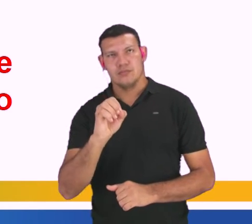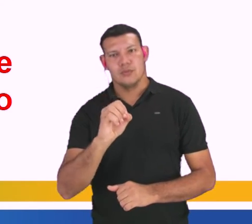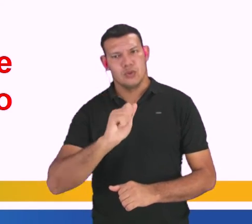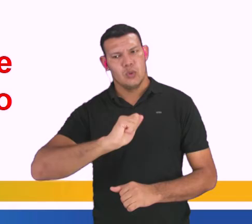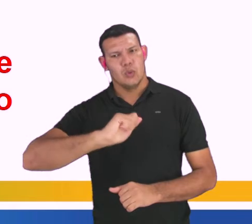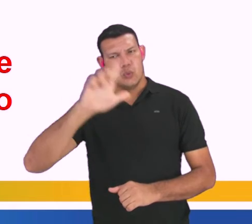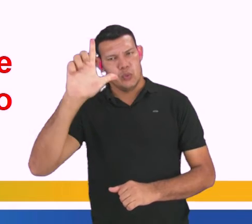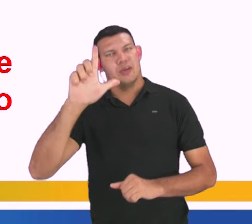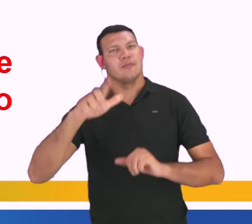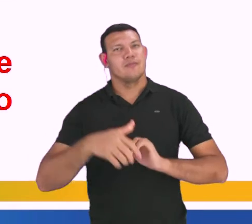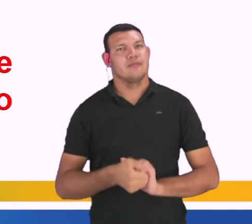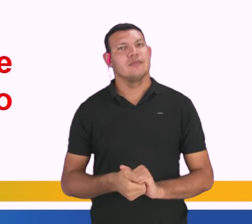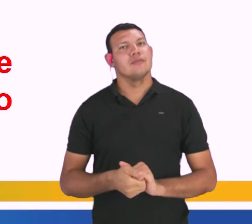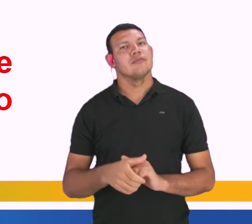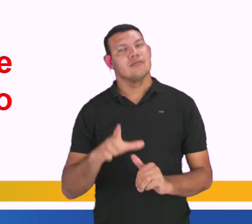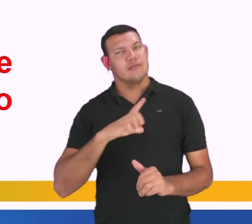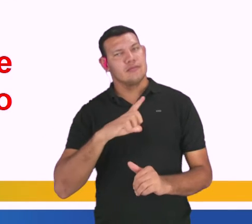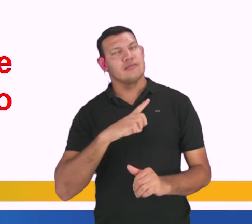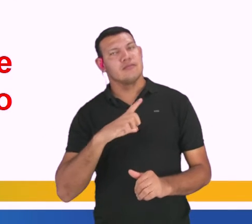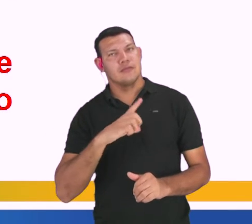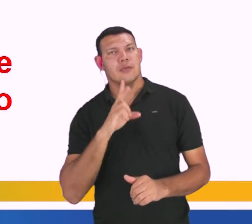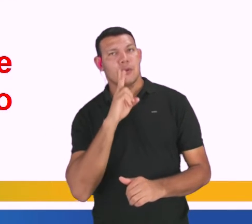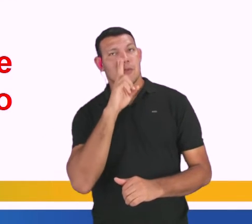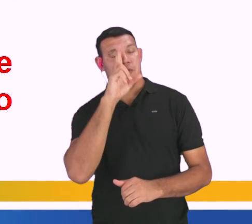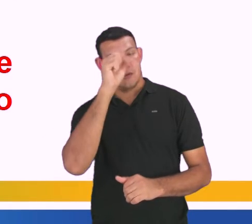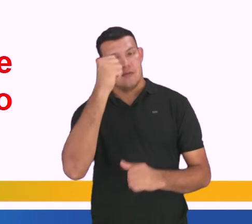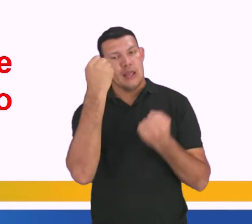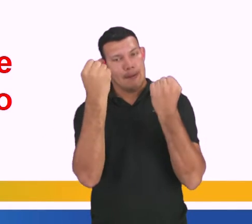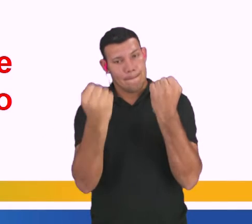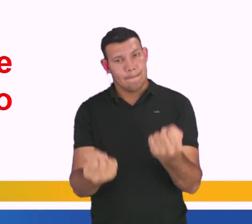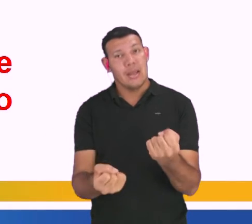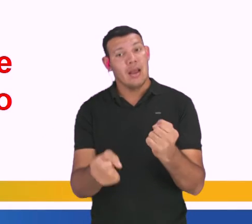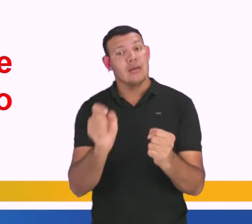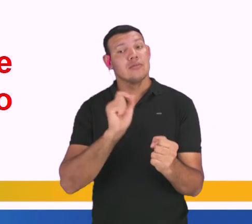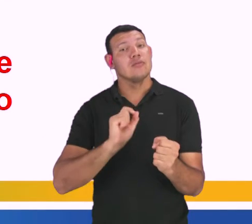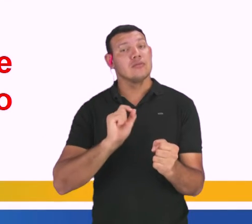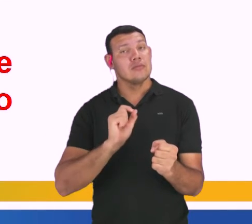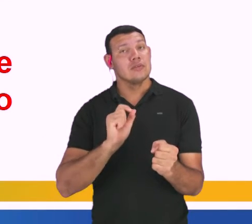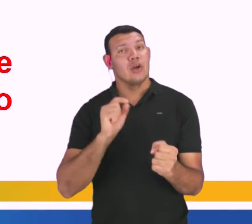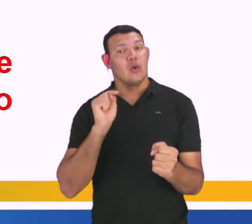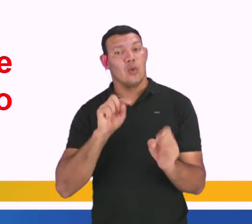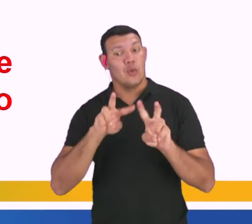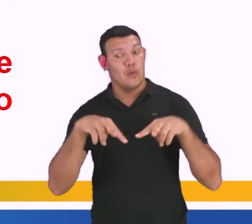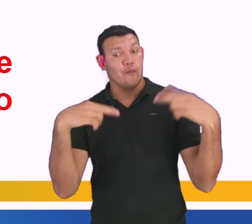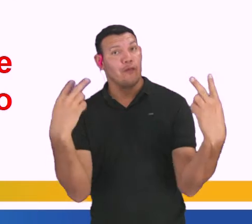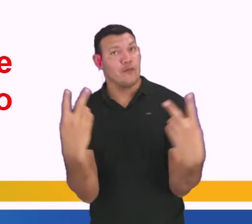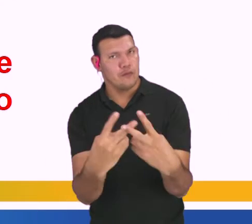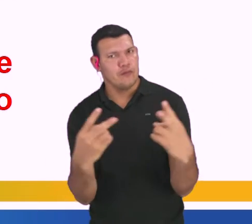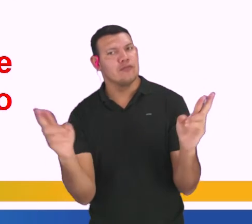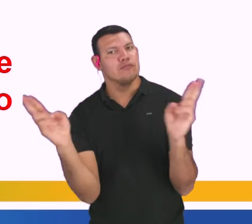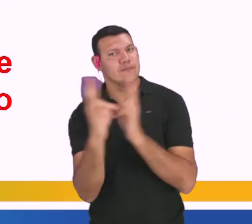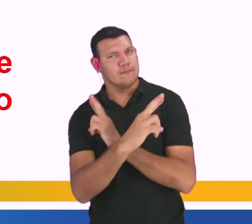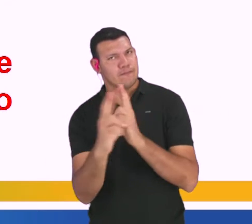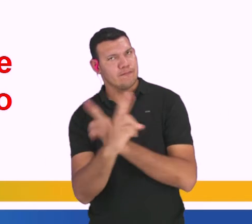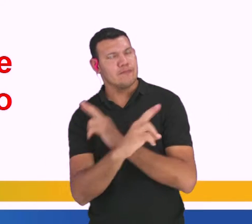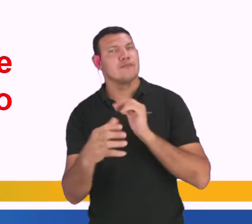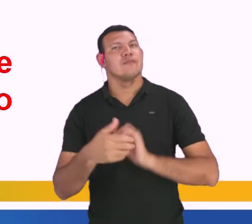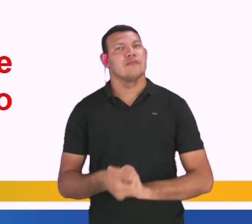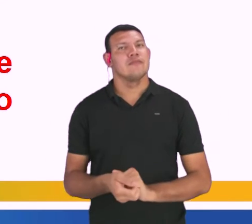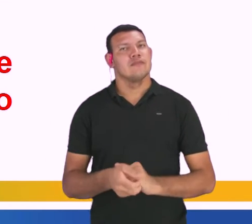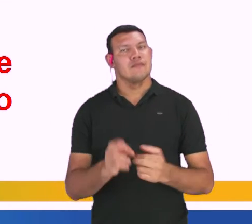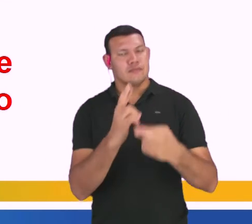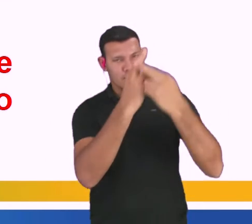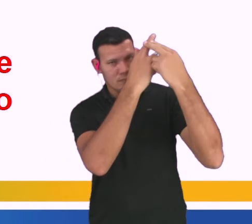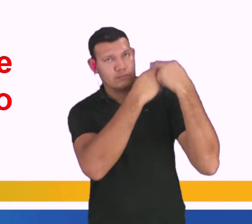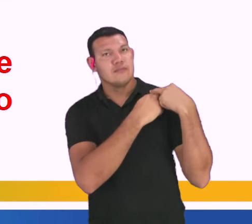a relação de empuxo para calcular tem a ver com a força-peso, mas essa força-peso ela é do volume do líquido que foi deslocado. Ou seja,